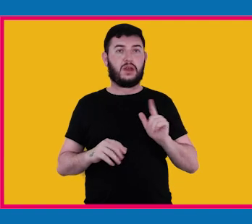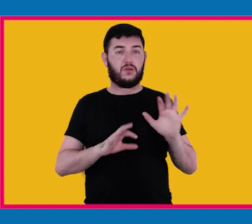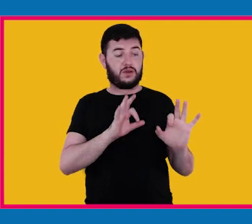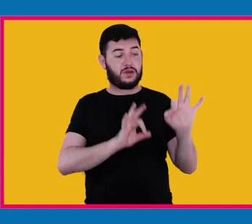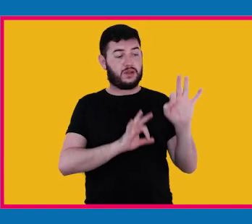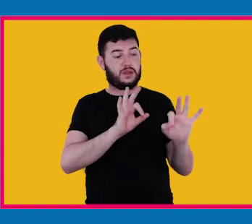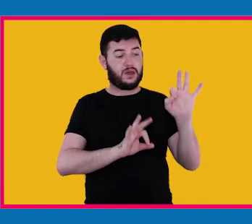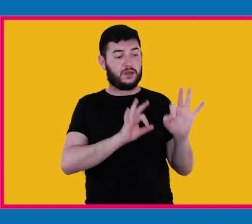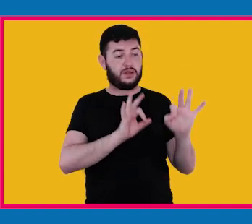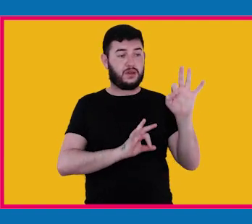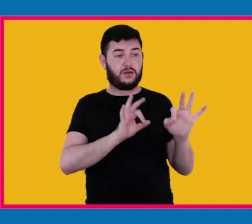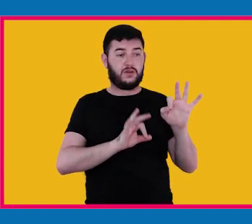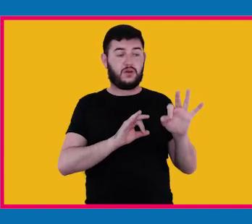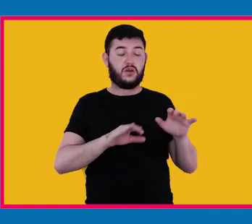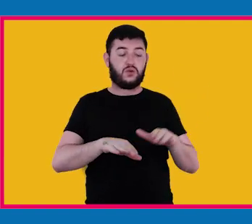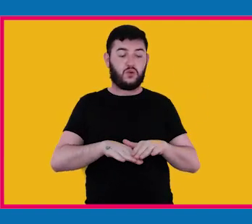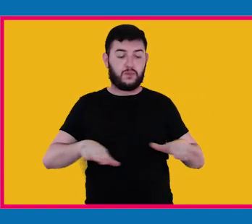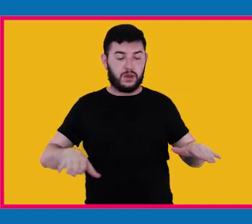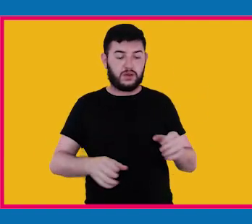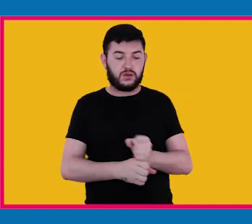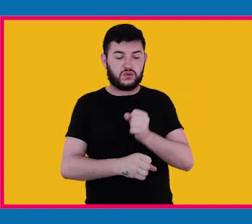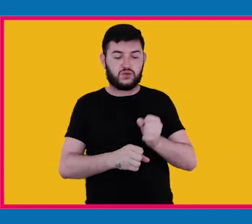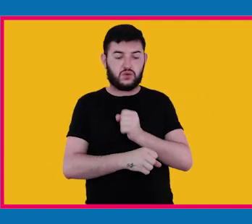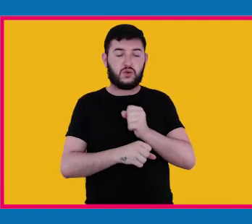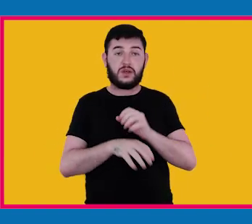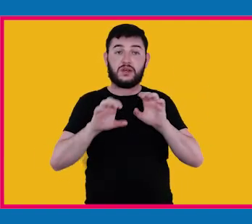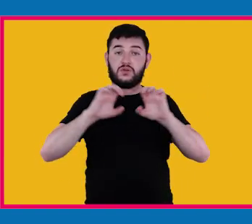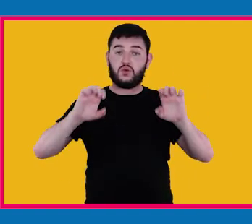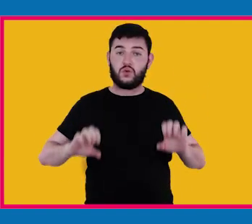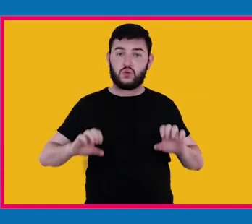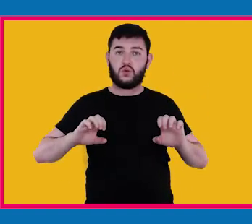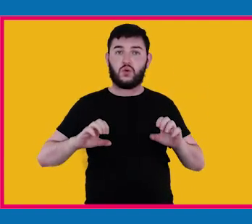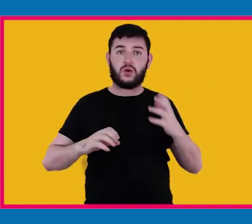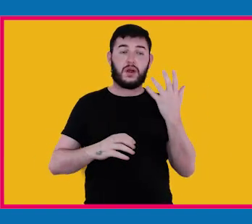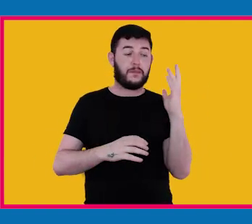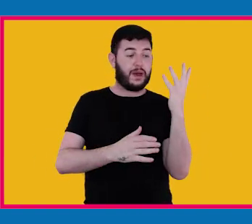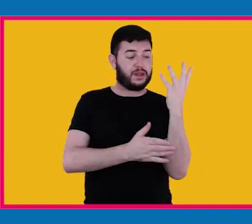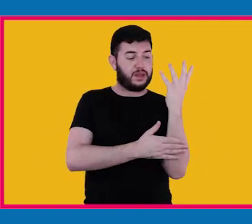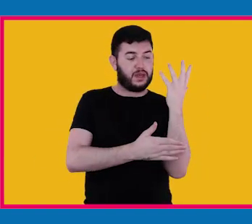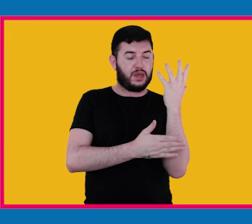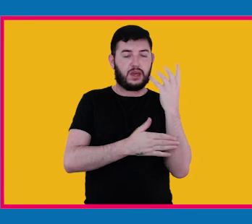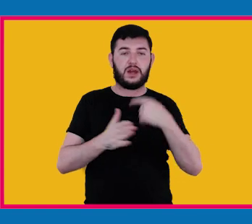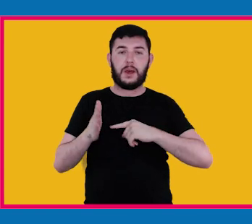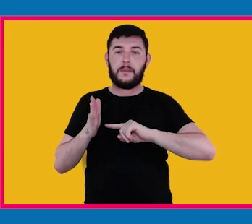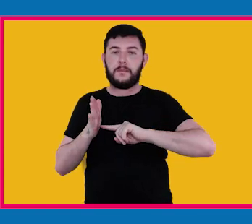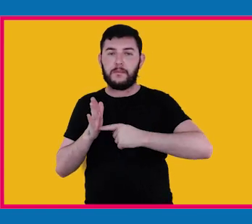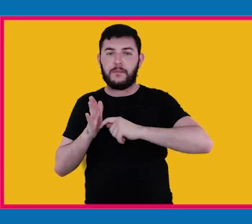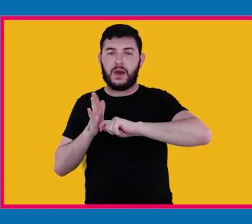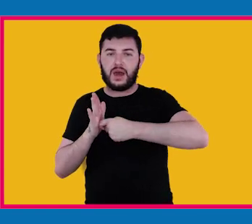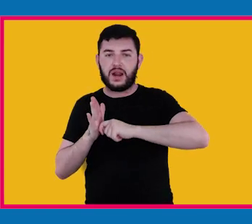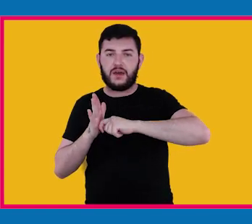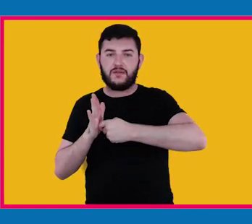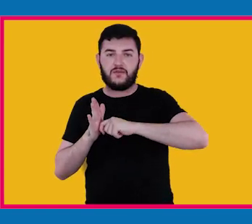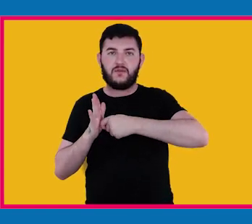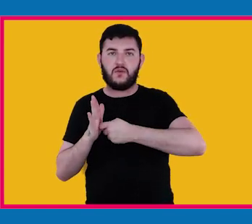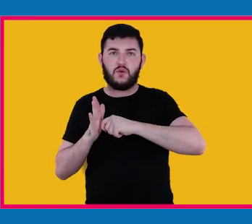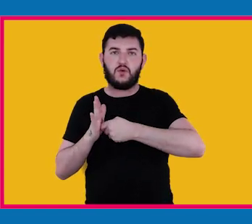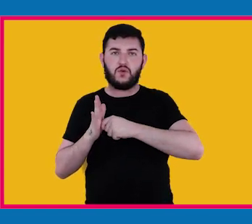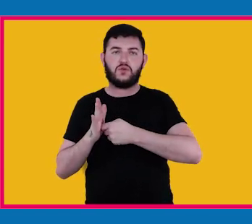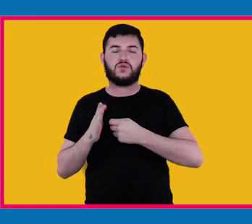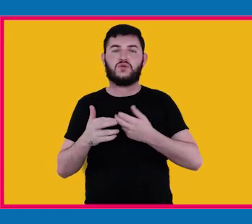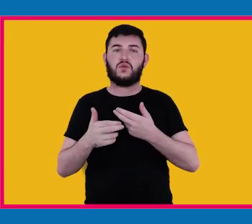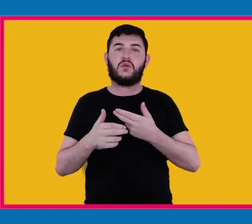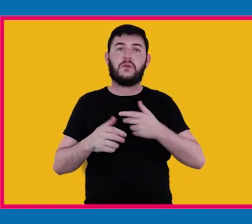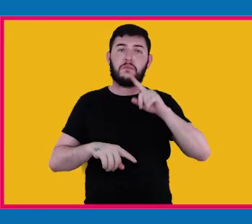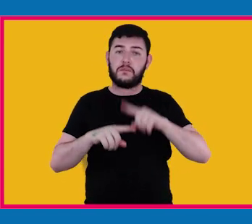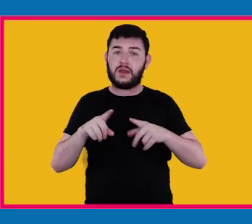concreto, a instalação da estrutura para o deck, cada componente de madeira, parafuso, ferragem, será detalhado e orçado para